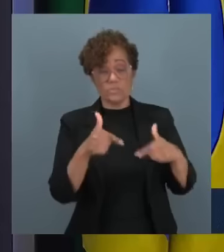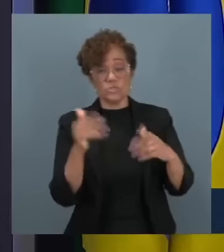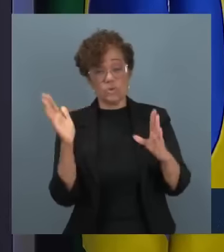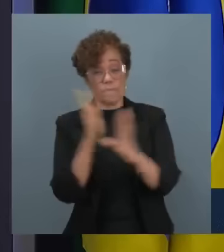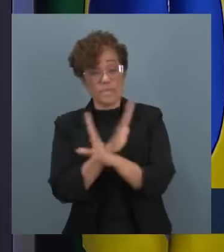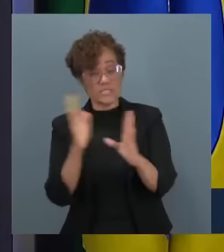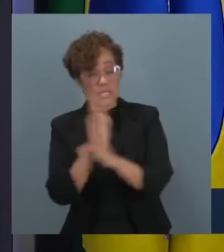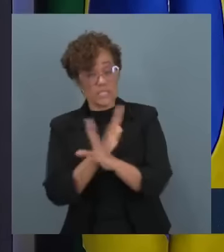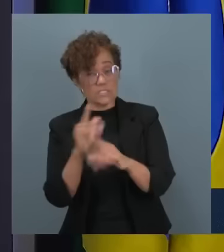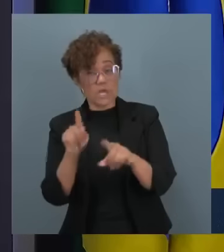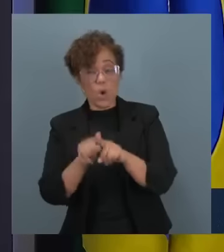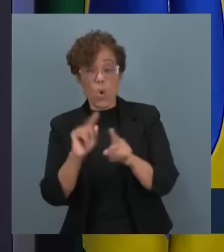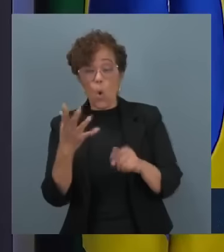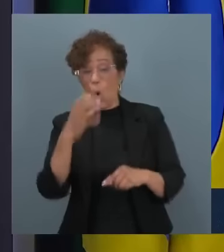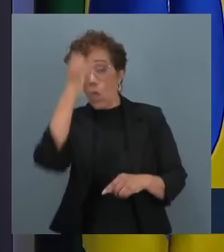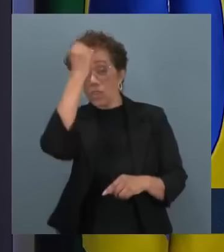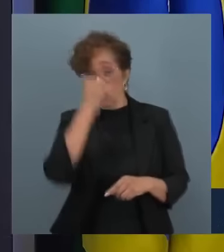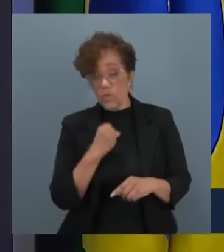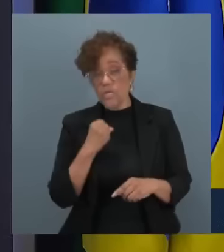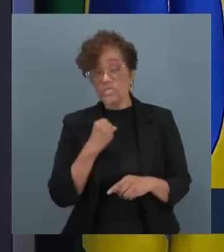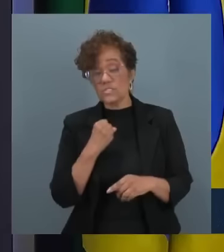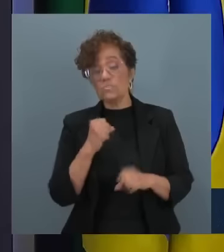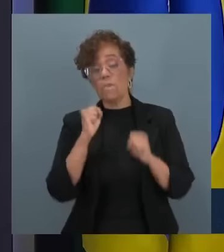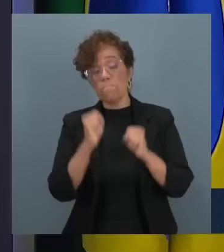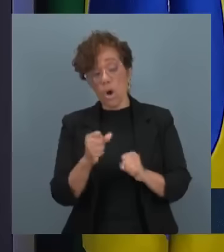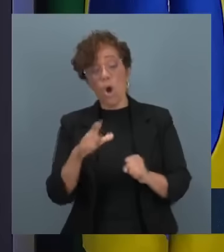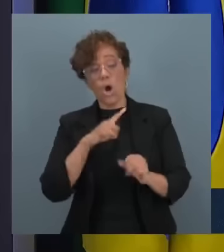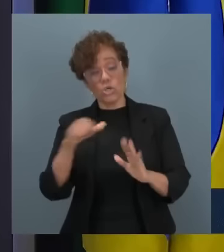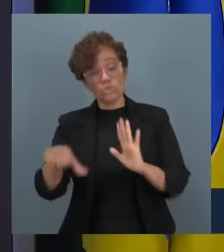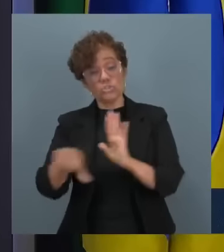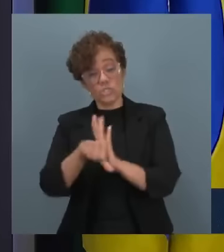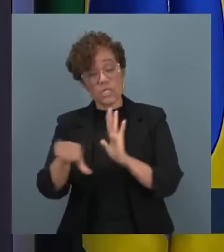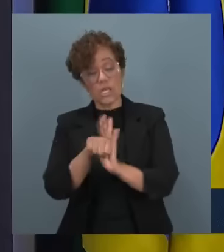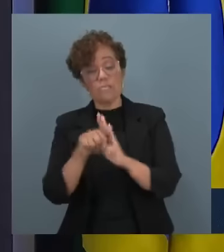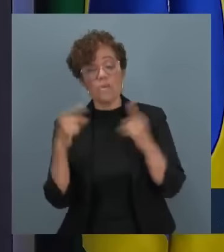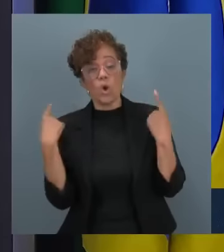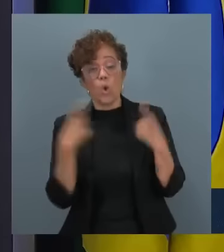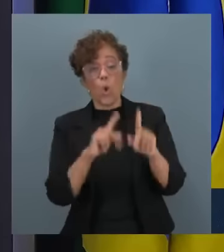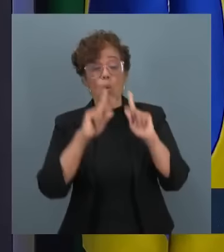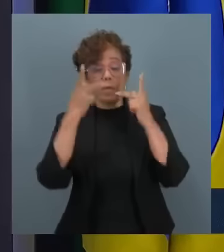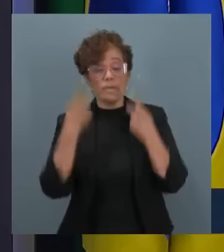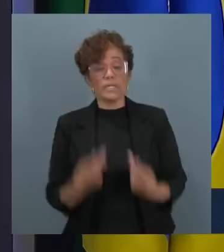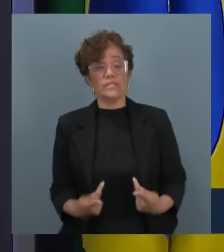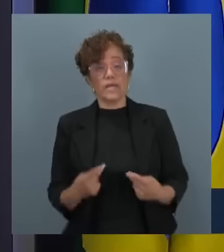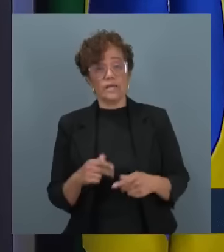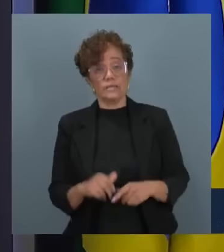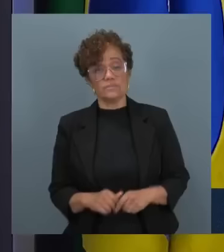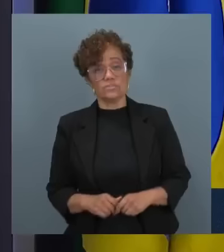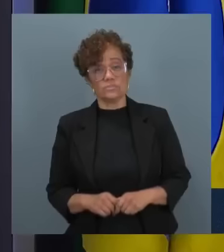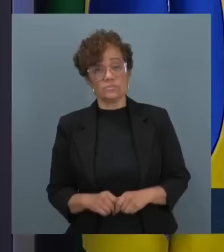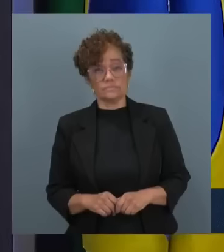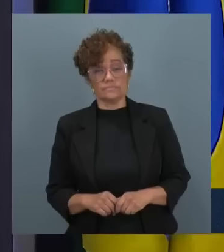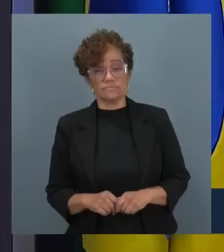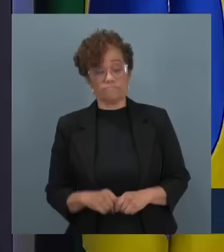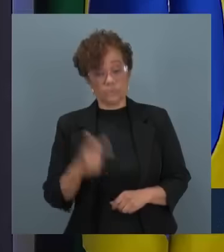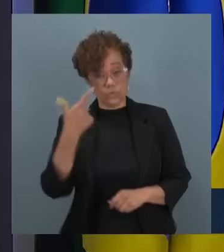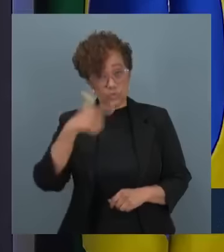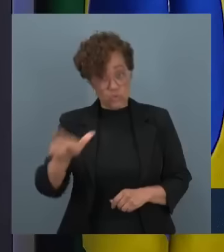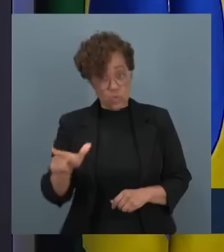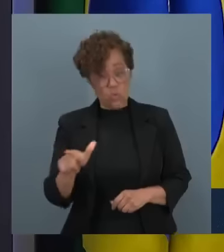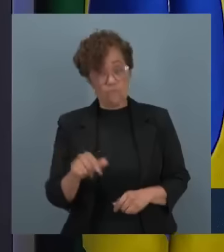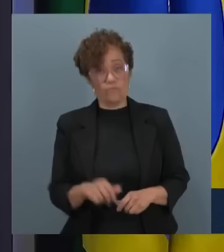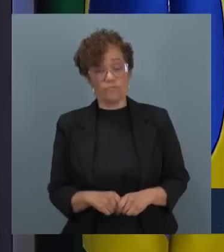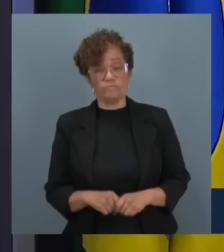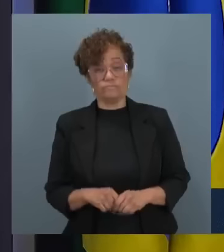ou terrorismo pode configurar crime contra a humanidade. Atenção, eu vou repetir.